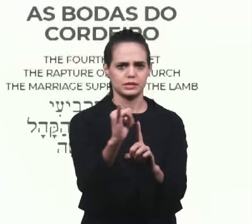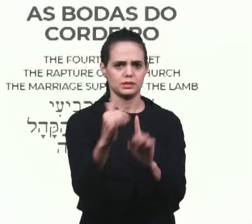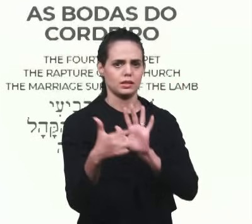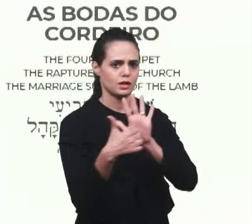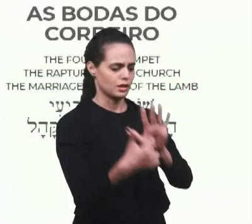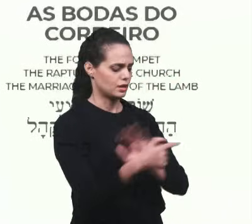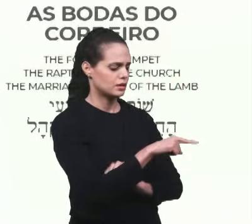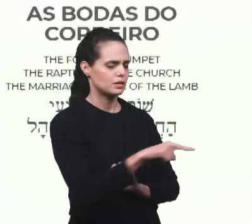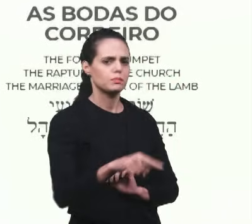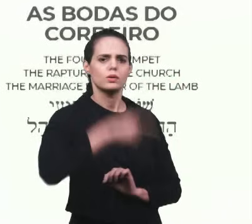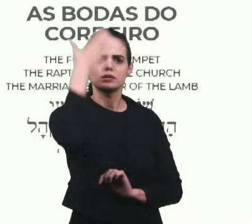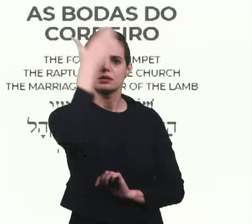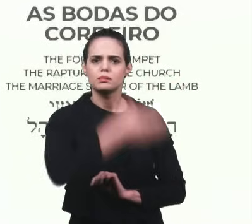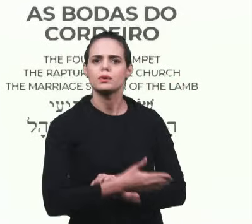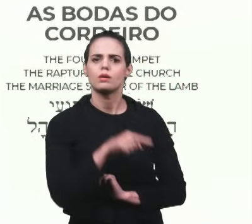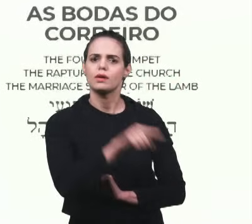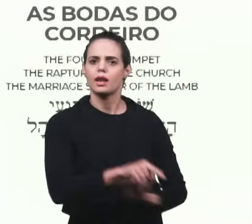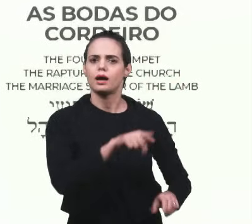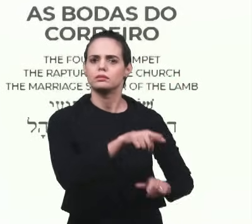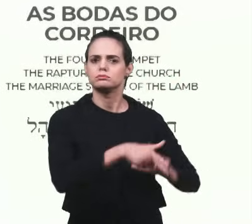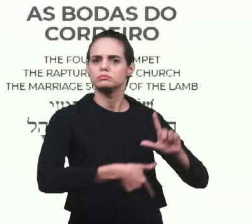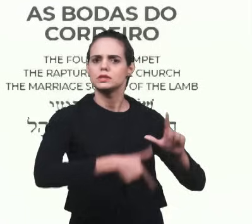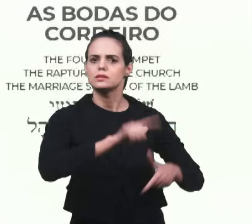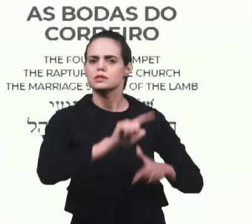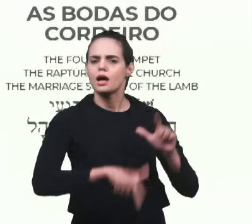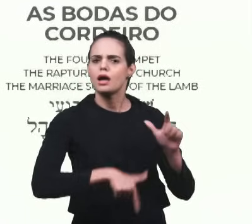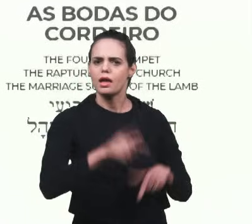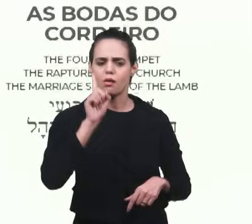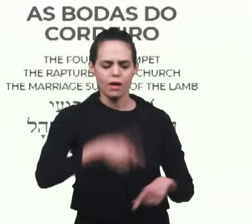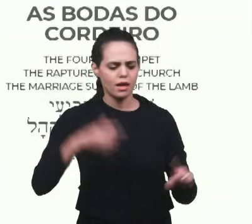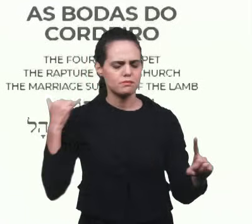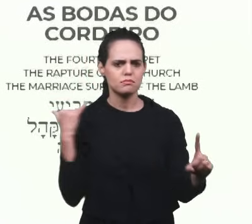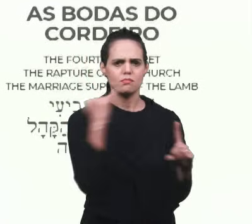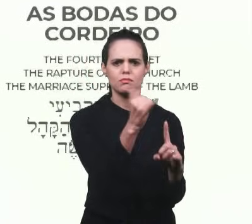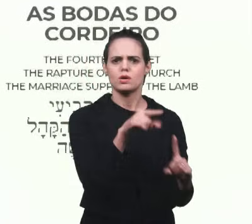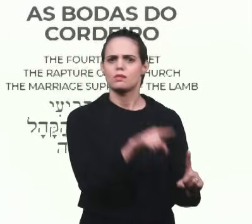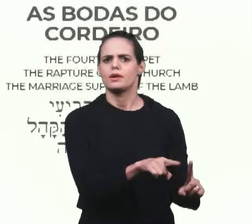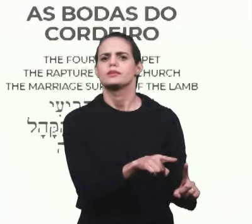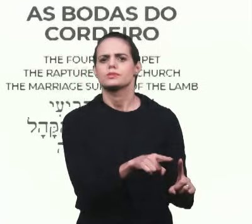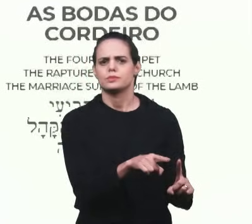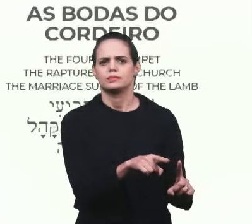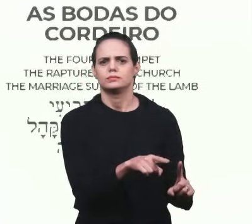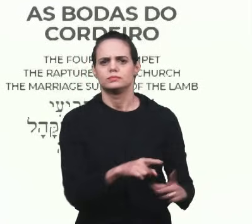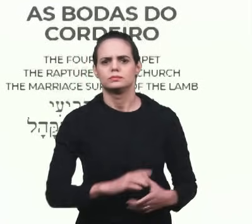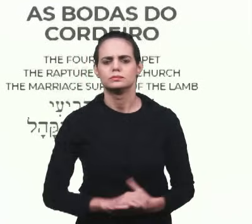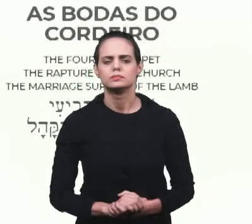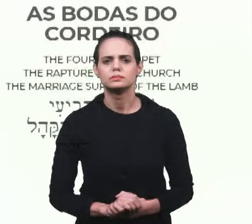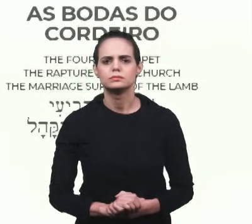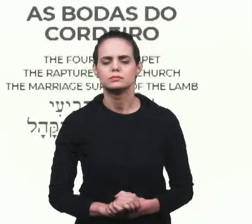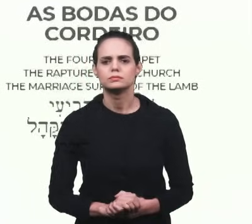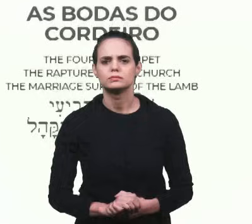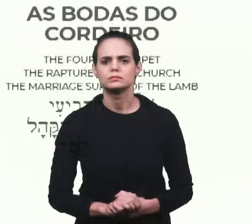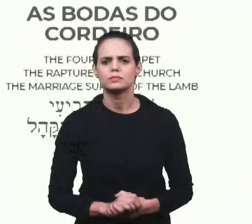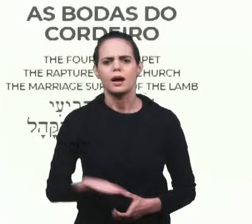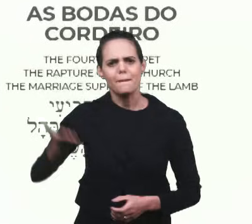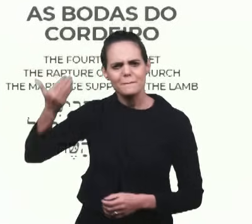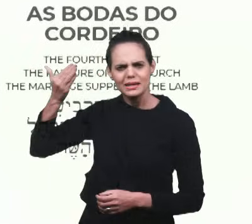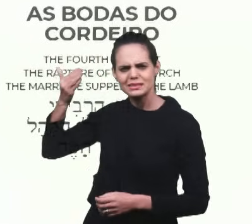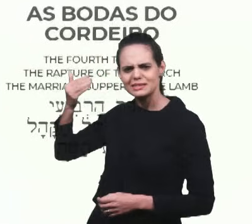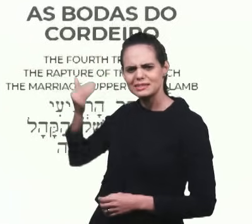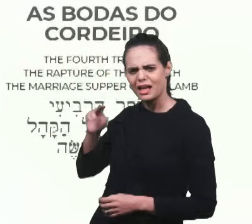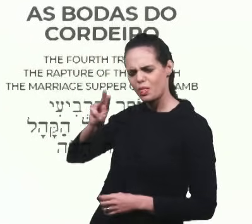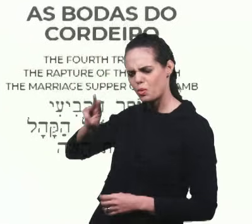Isso é profético. Não adianta mudar. Israel, Jesus, o ministério de Jesus, 2000 anos